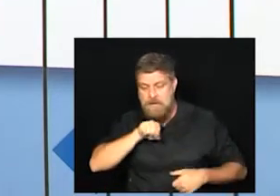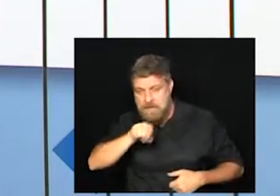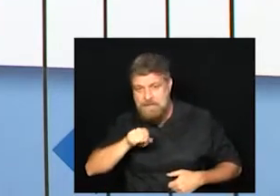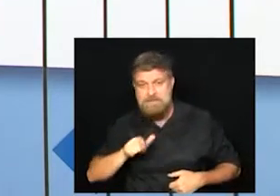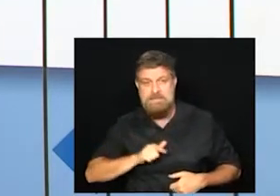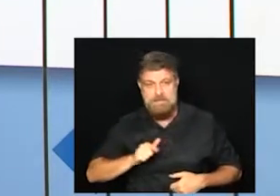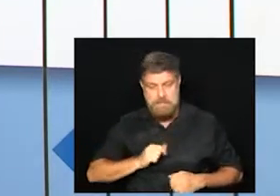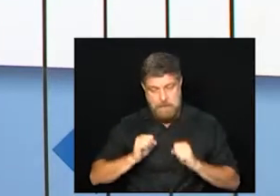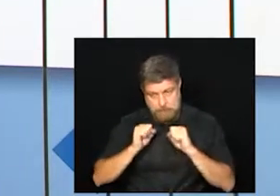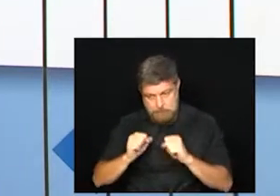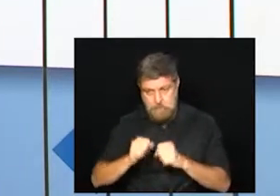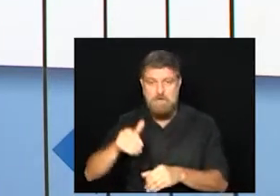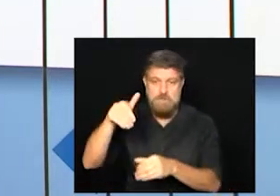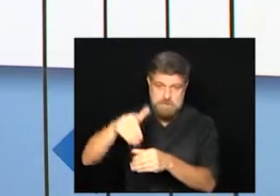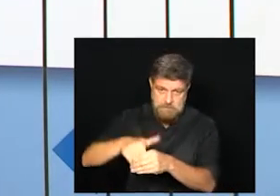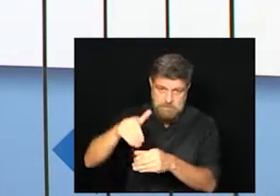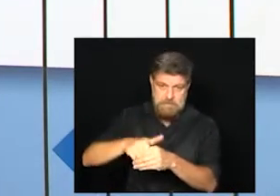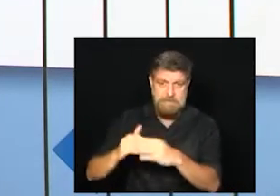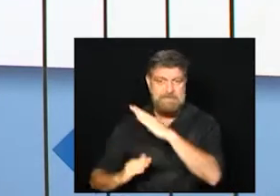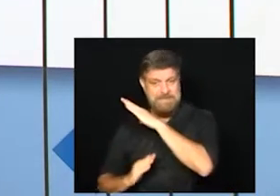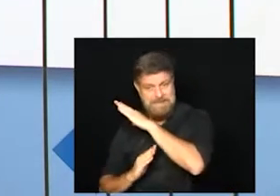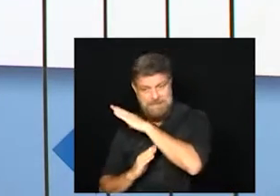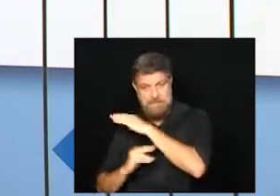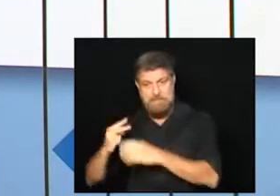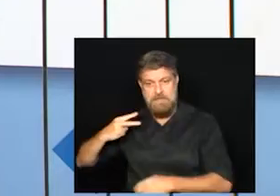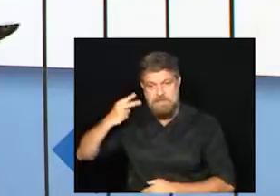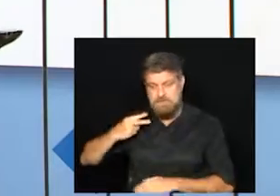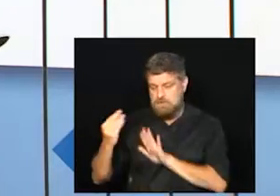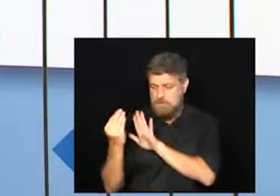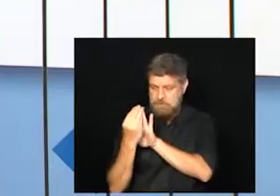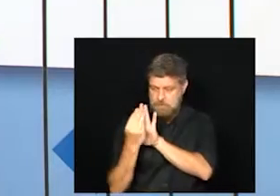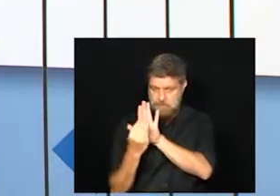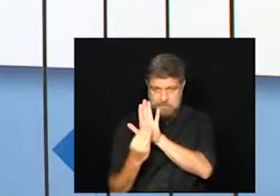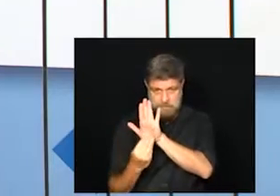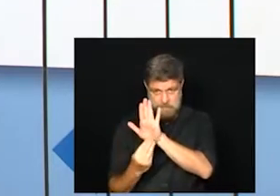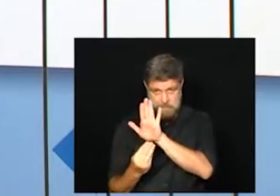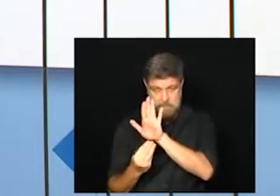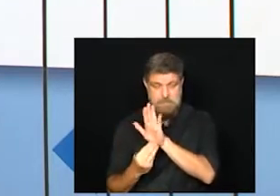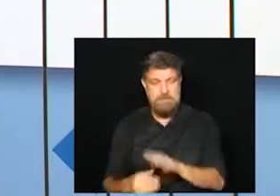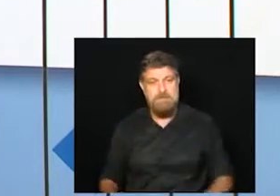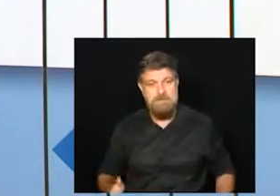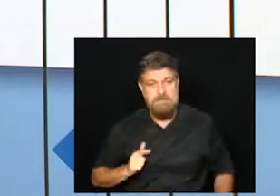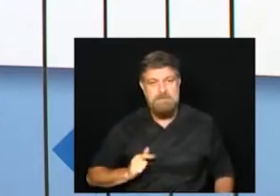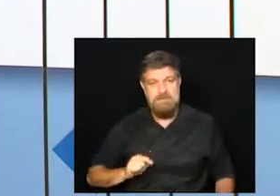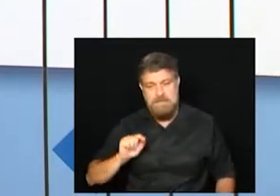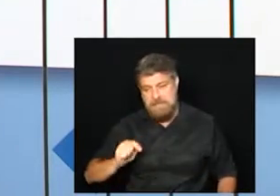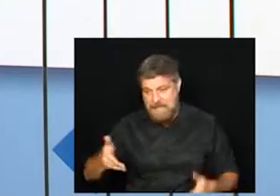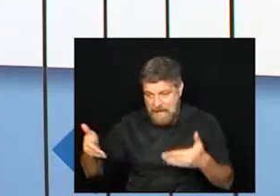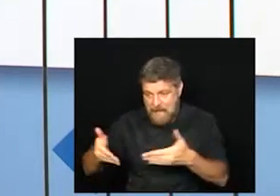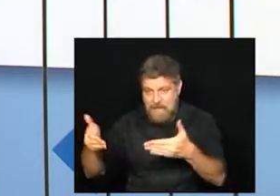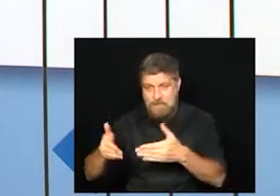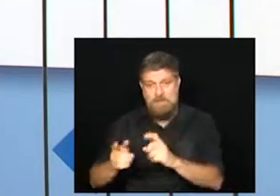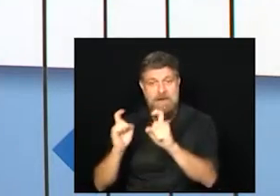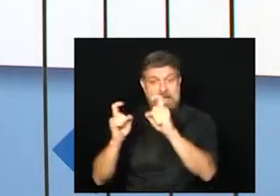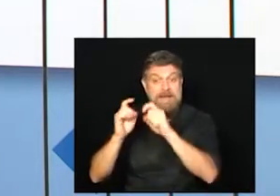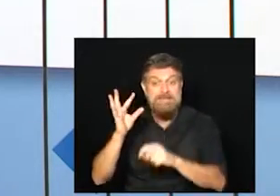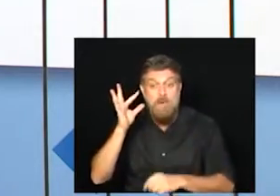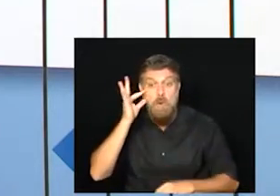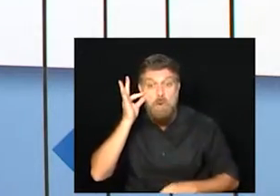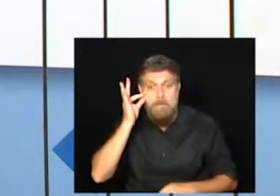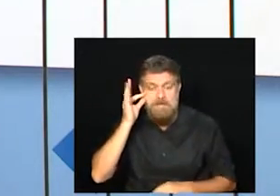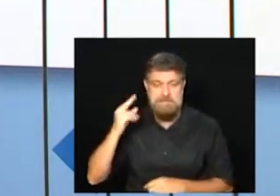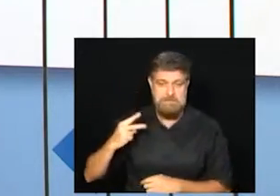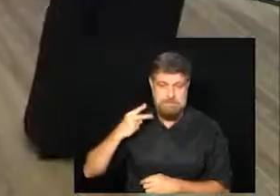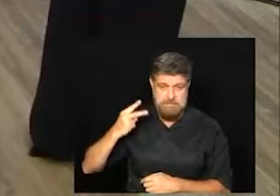projetos ficam aptos, então, para entrar na pauta de votação, que são agora nas reuniões